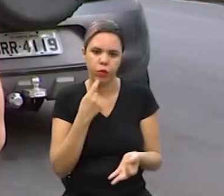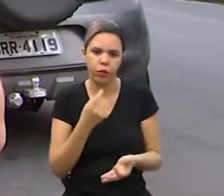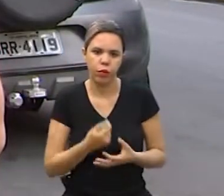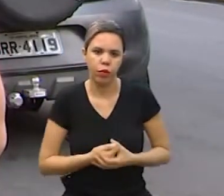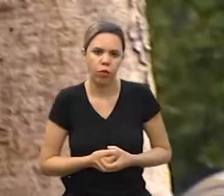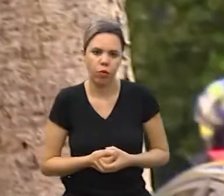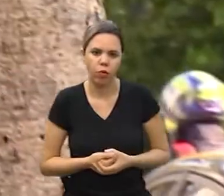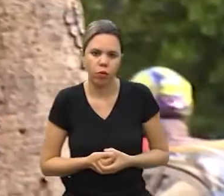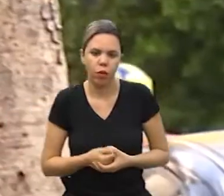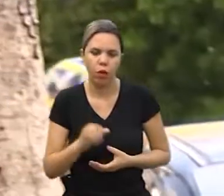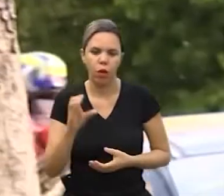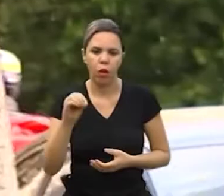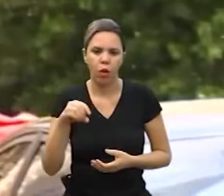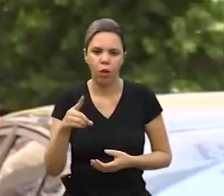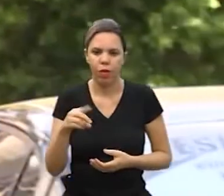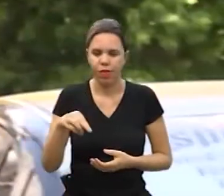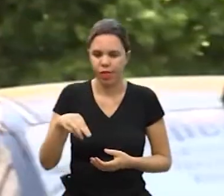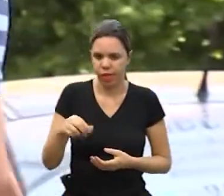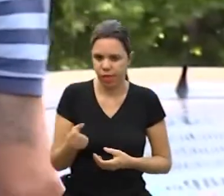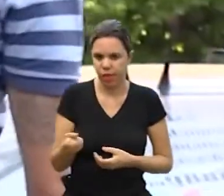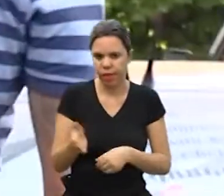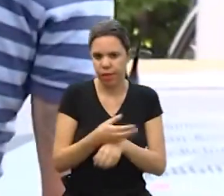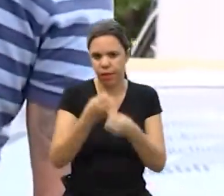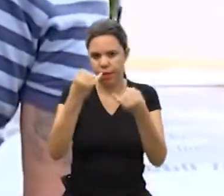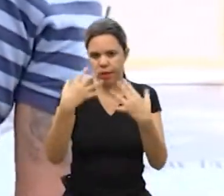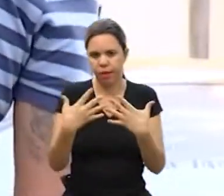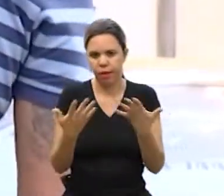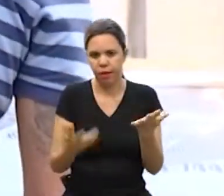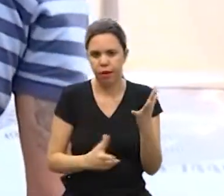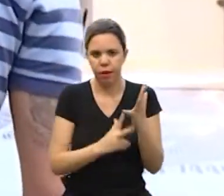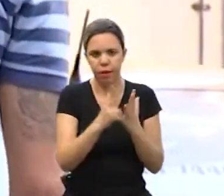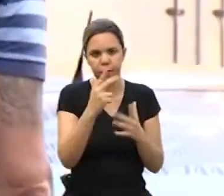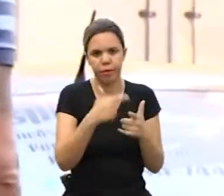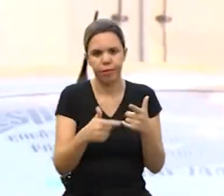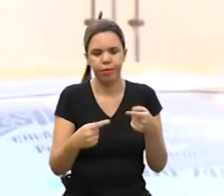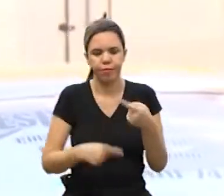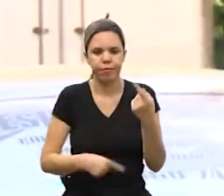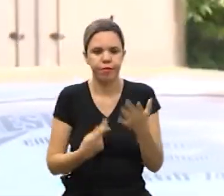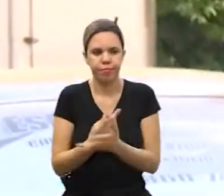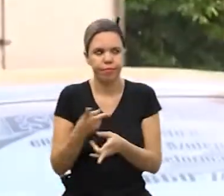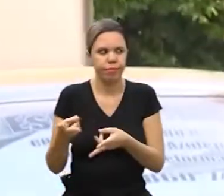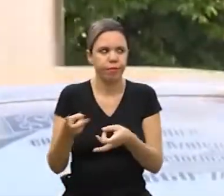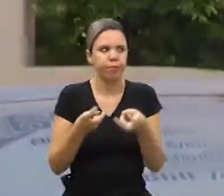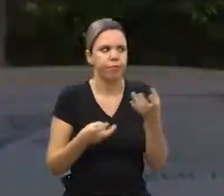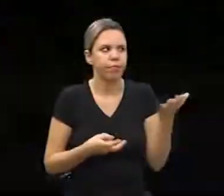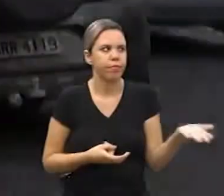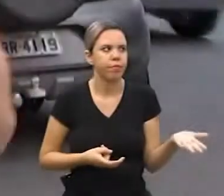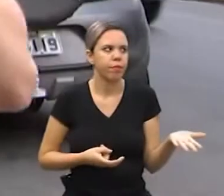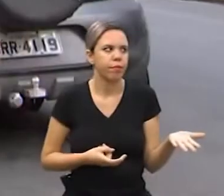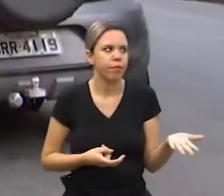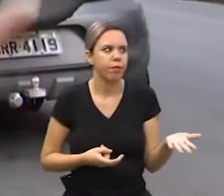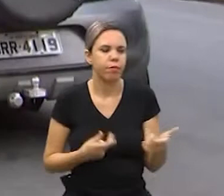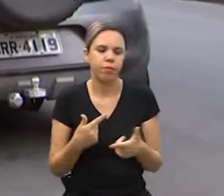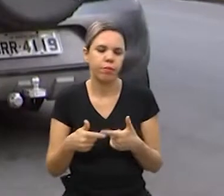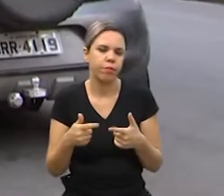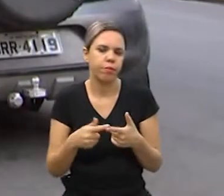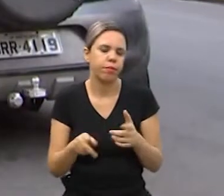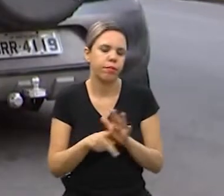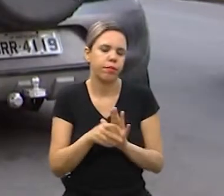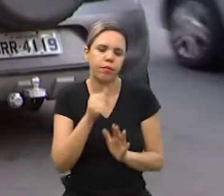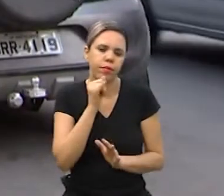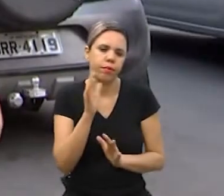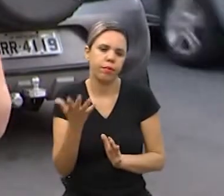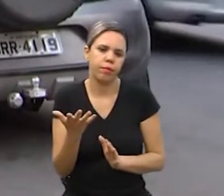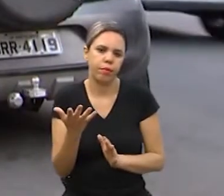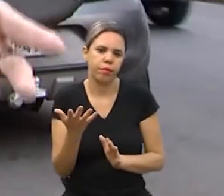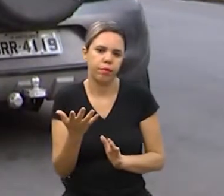de Campinas. O CONDEMA já adiantou um reflexo dessa poda. Nós temos observado, né, um caso muito